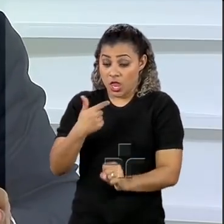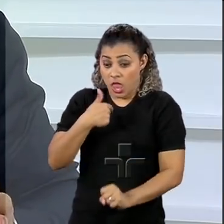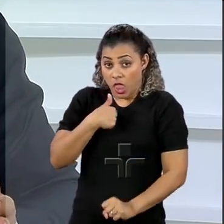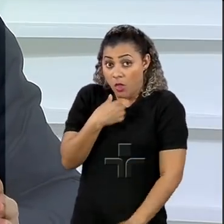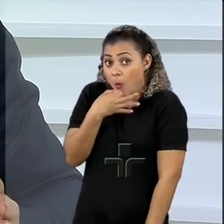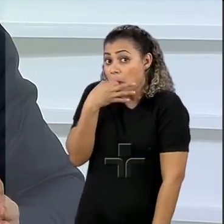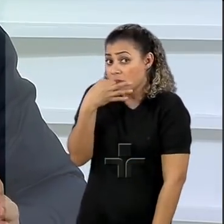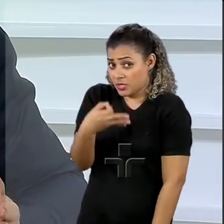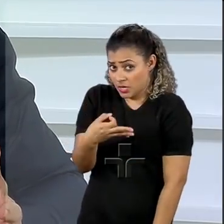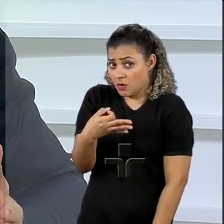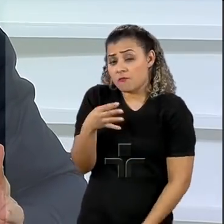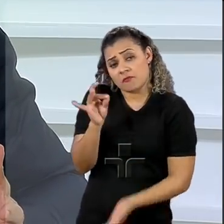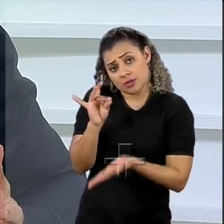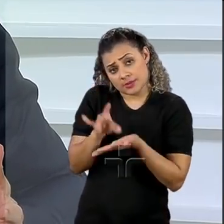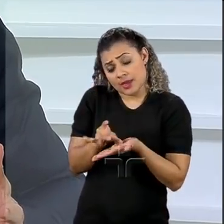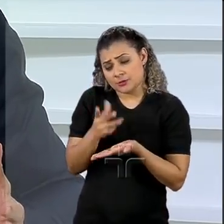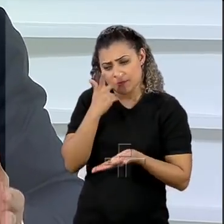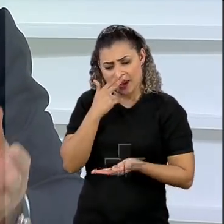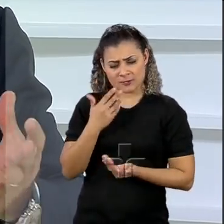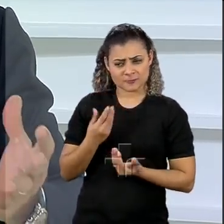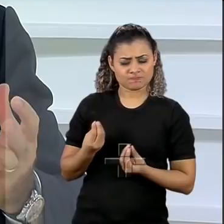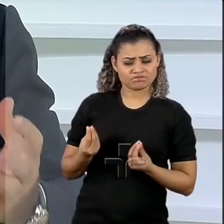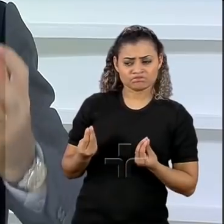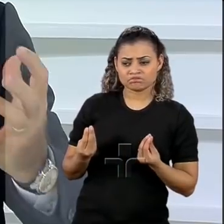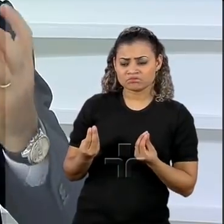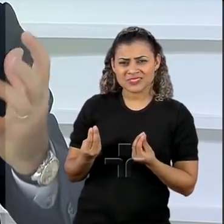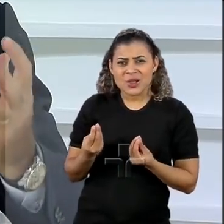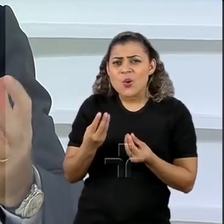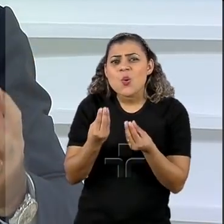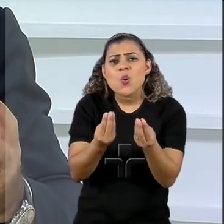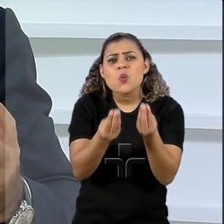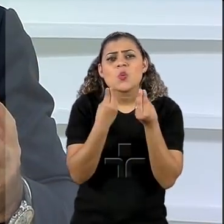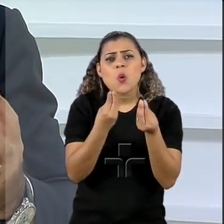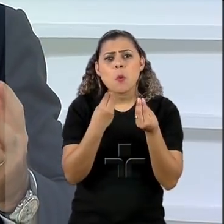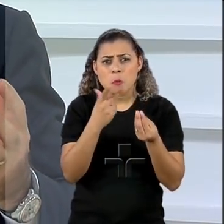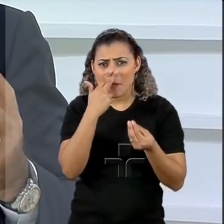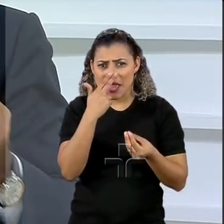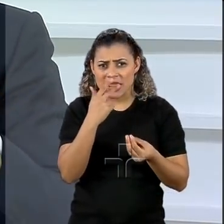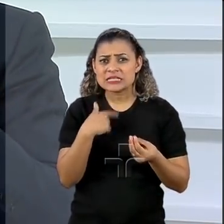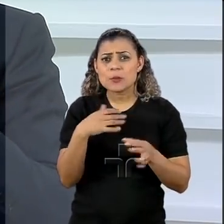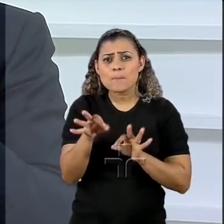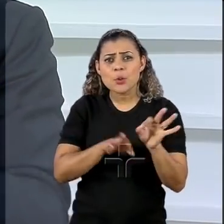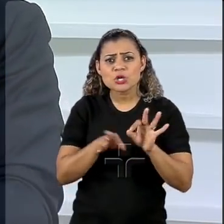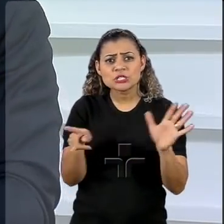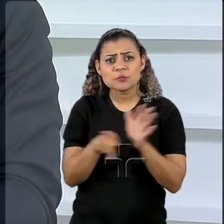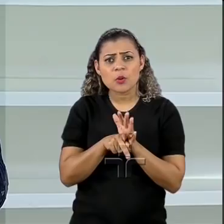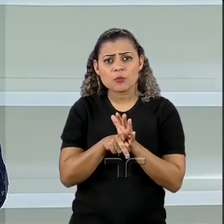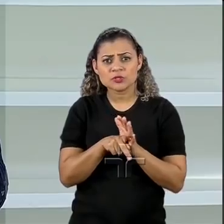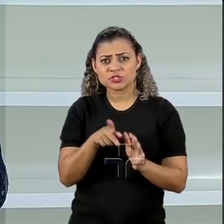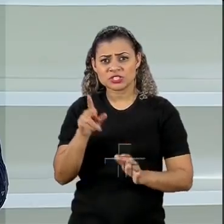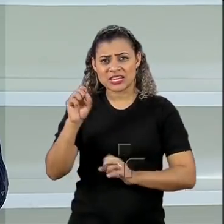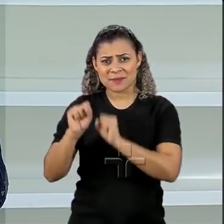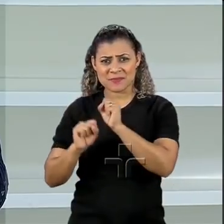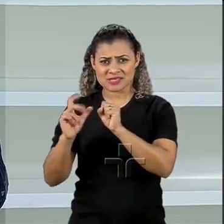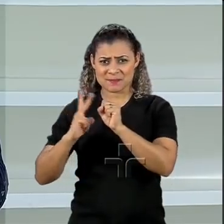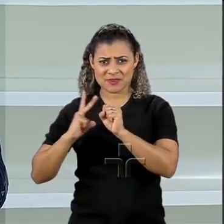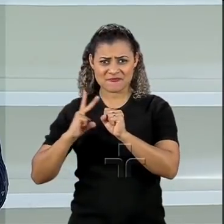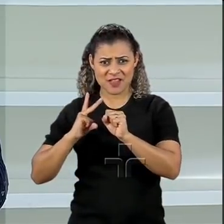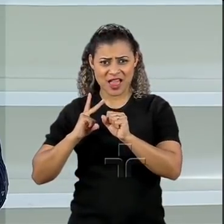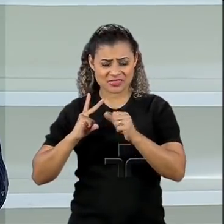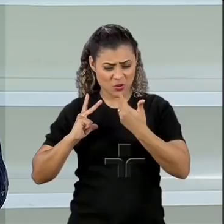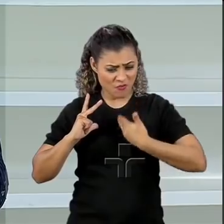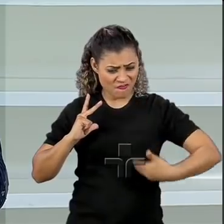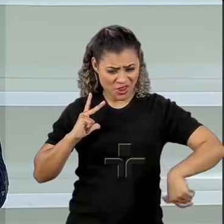extremamente temerário você empreender um programa de privatização, ministra, com base numa norma que autoriza a